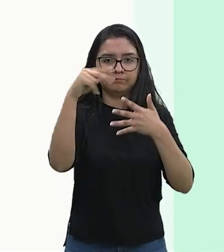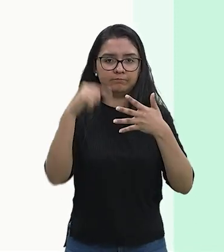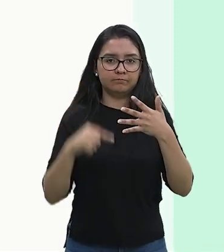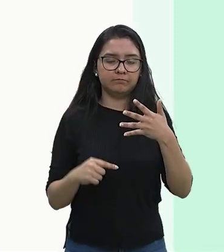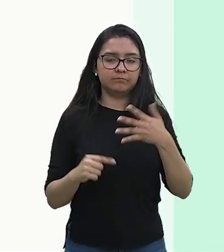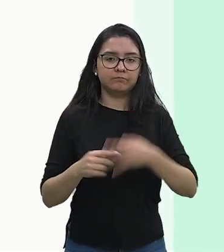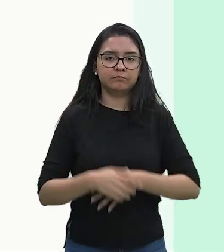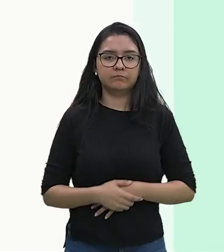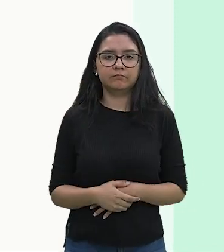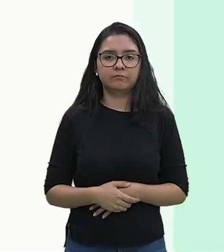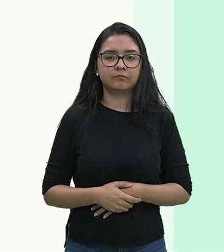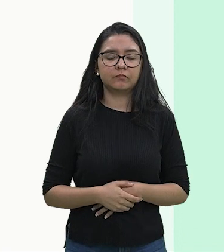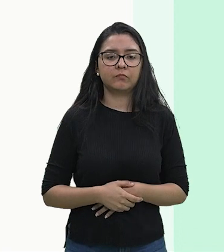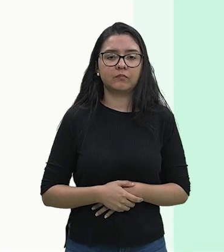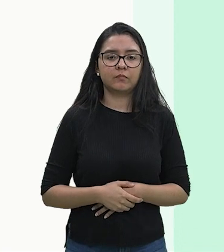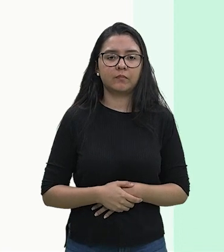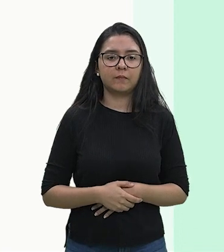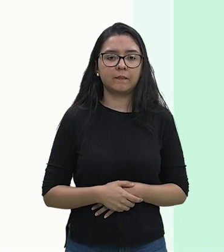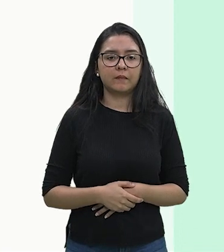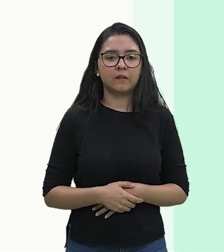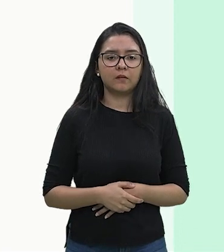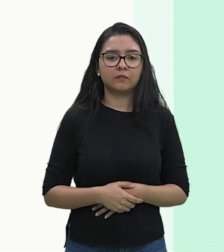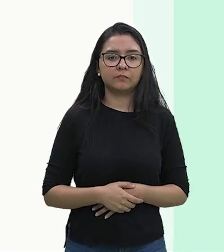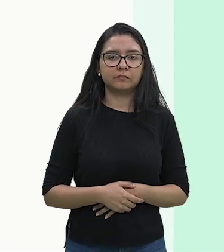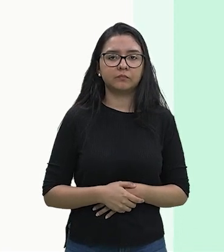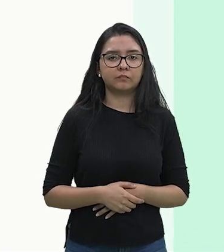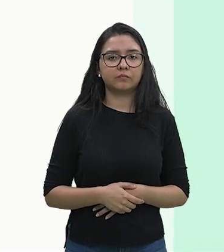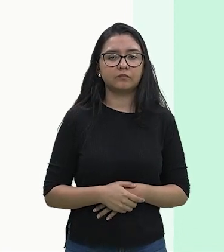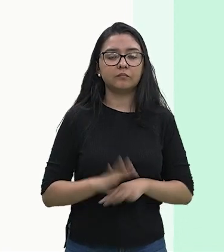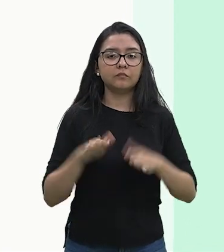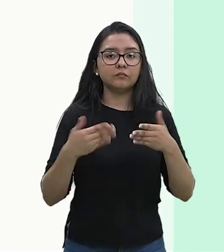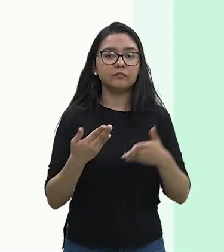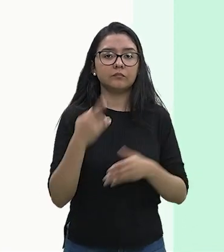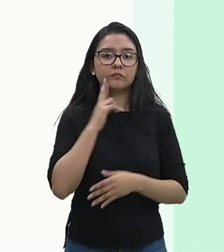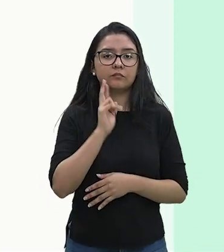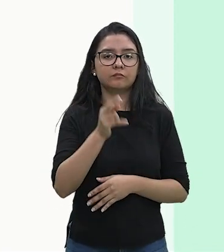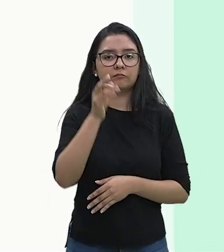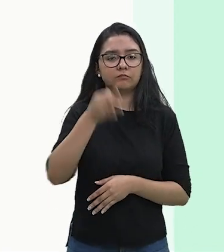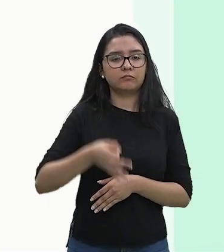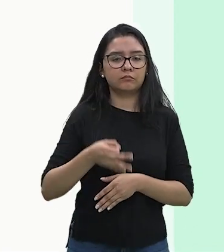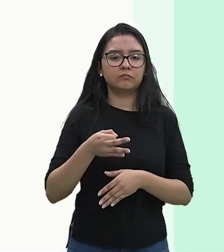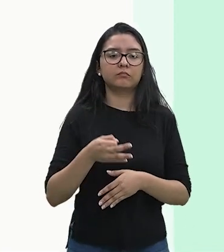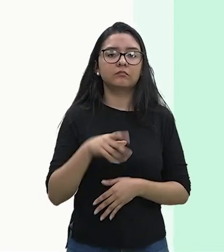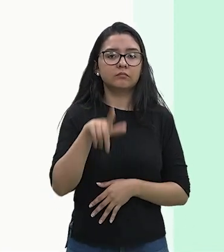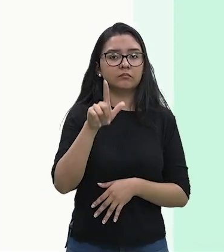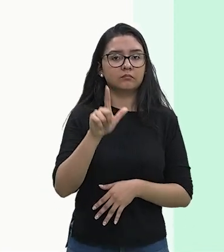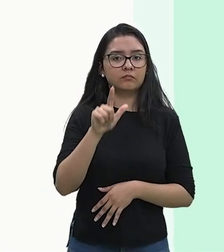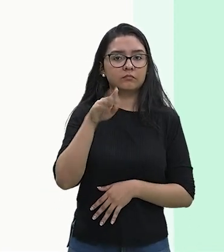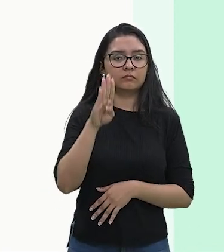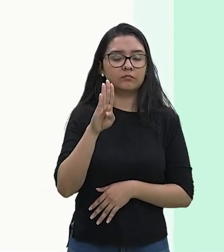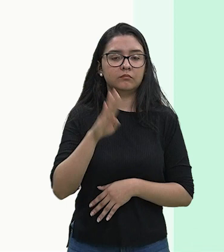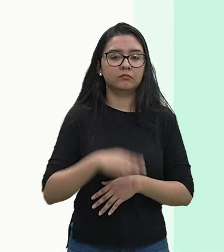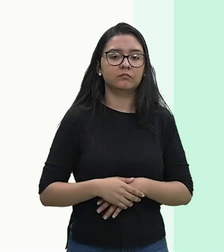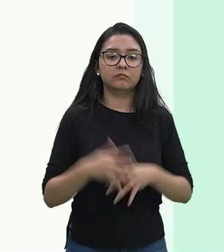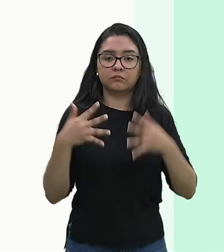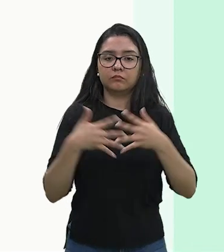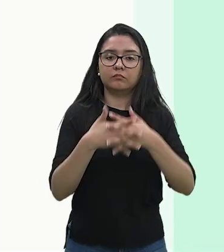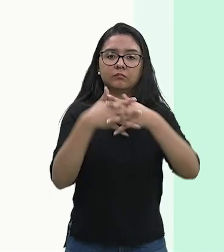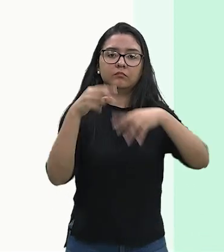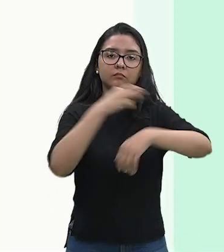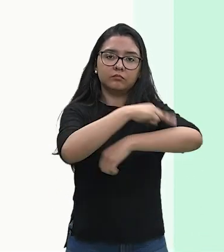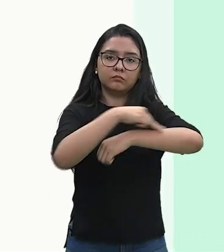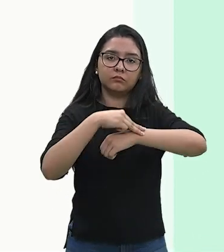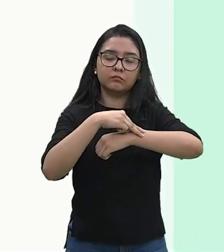acertou. Vamos ver aí qual é a alternativa correta. É a alternativa B, tecido muscular liso. O nosso